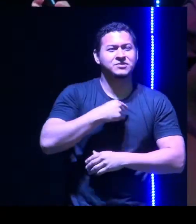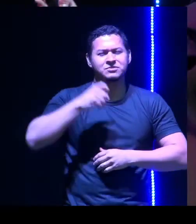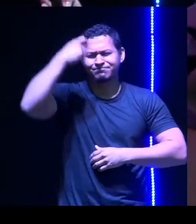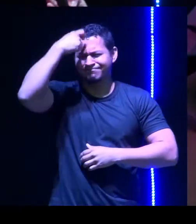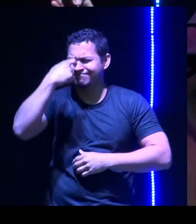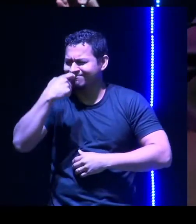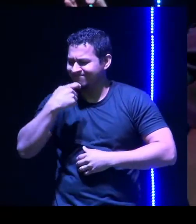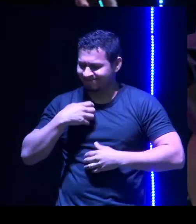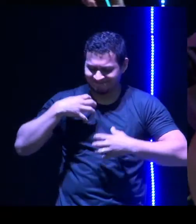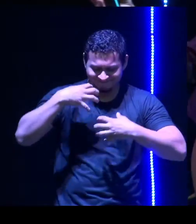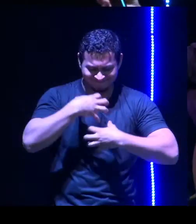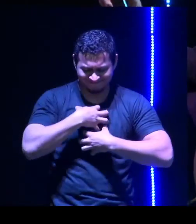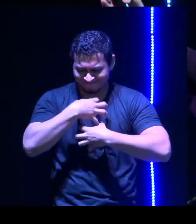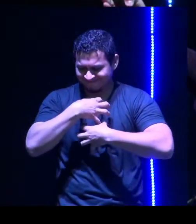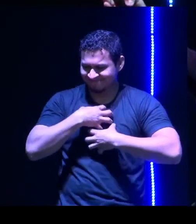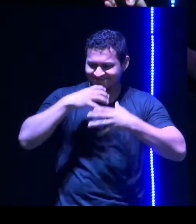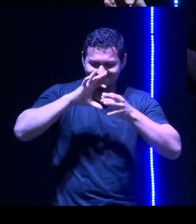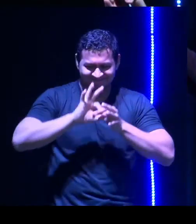Somos